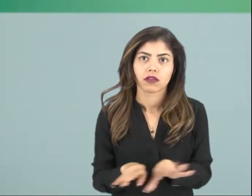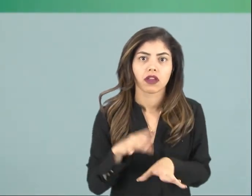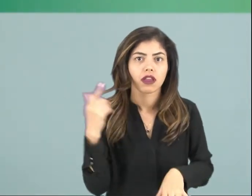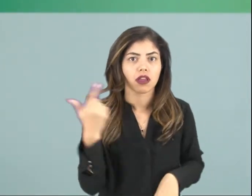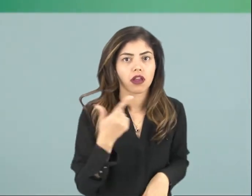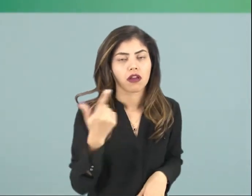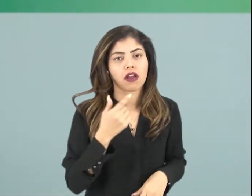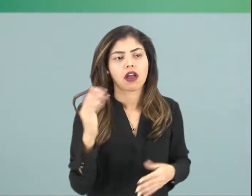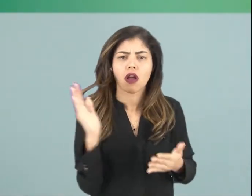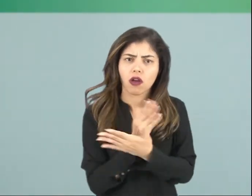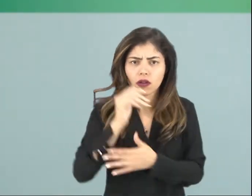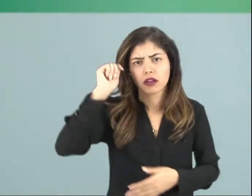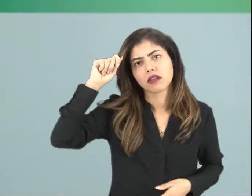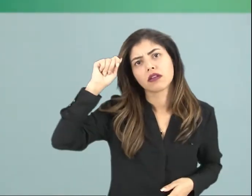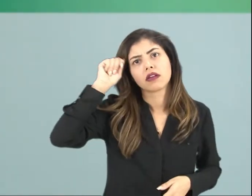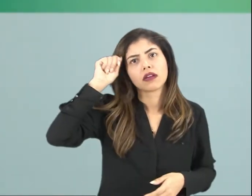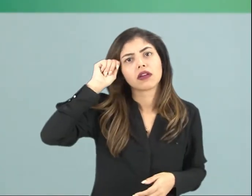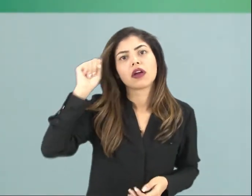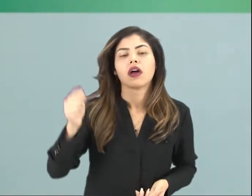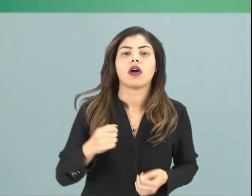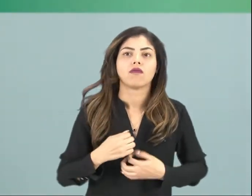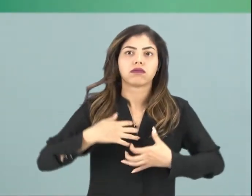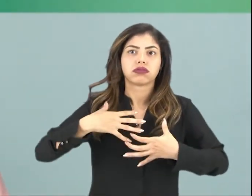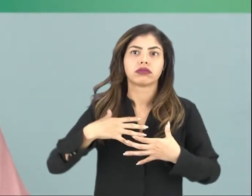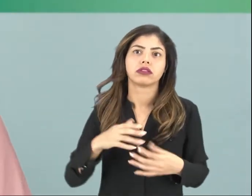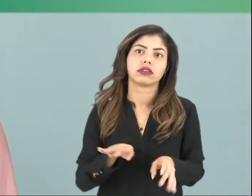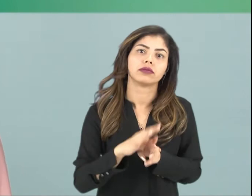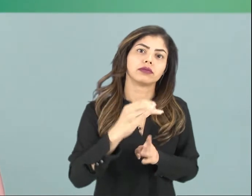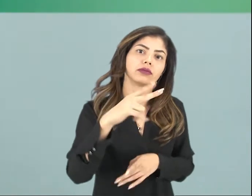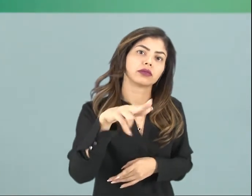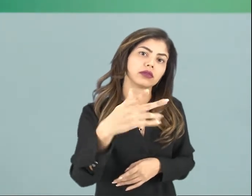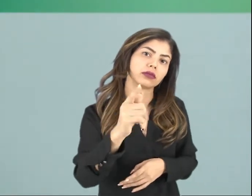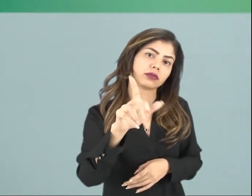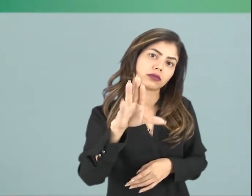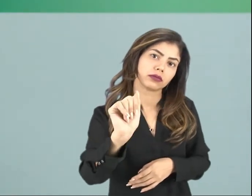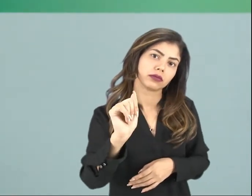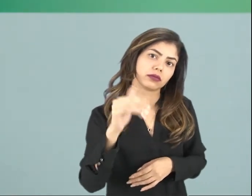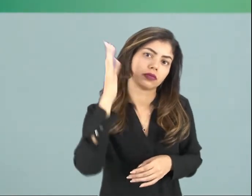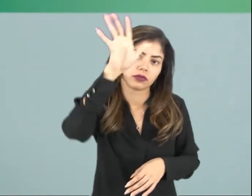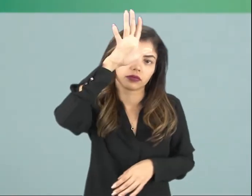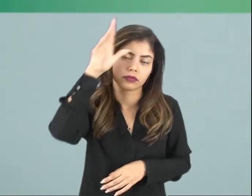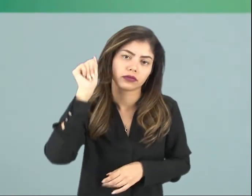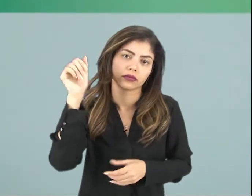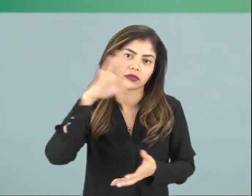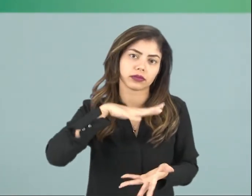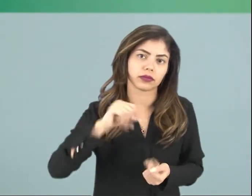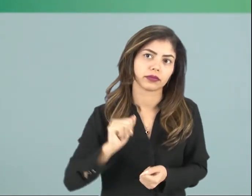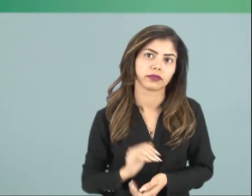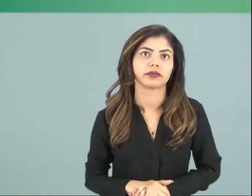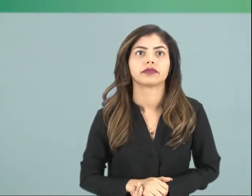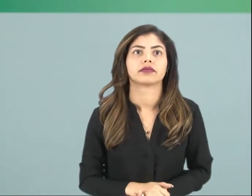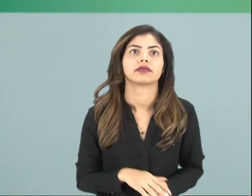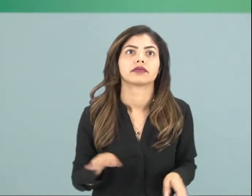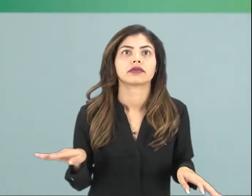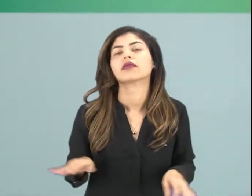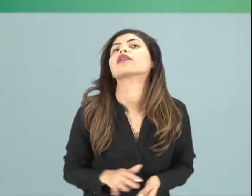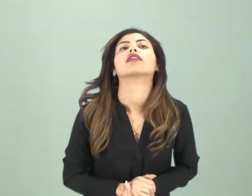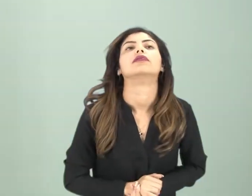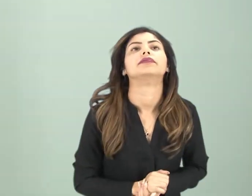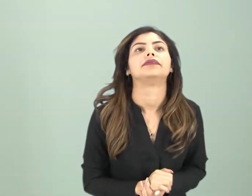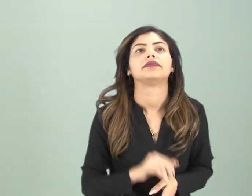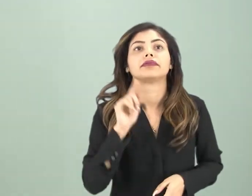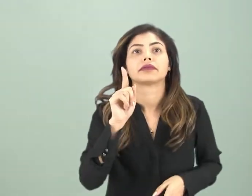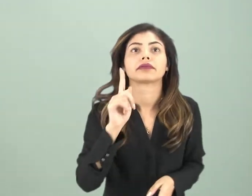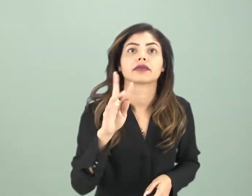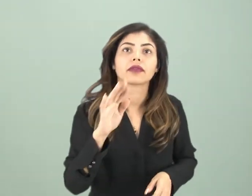alguns autores, ele é o pulmão da Amazônia. Então nós estamos falando de povos da floresta, que também são os castanheiros. Então